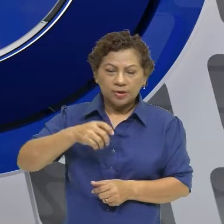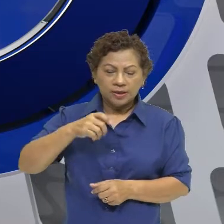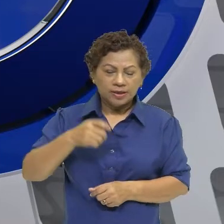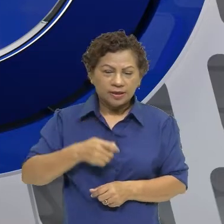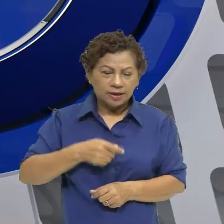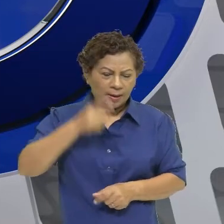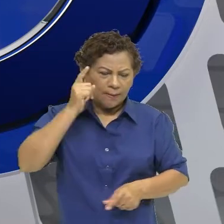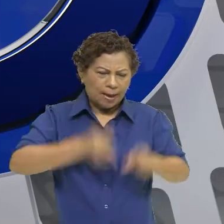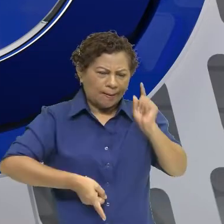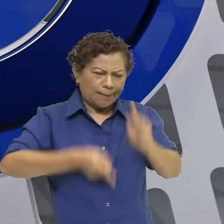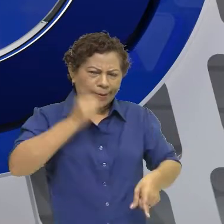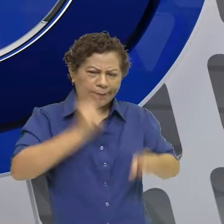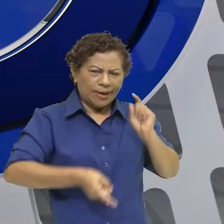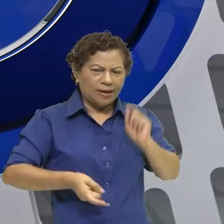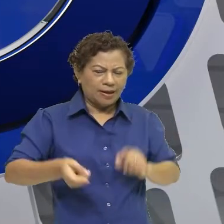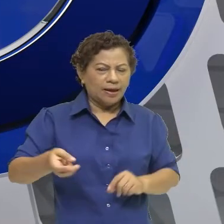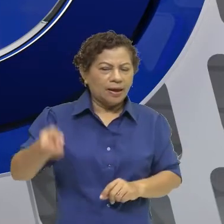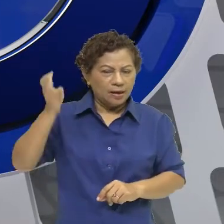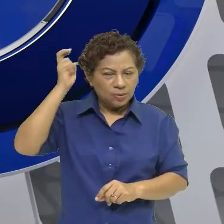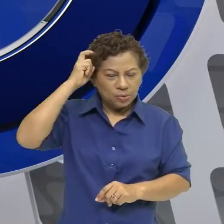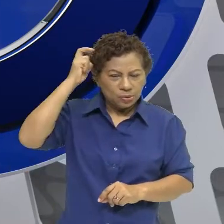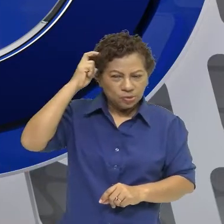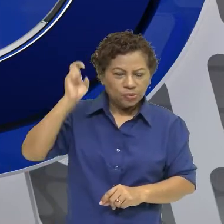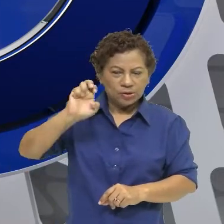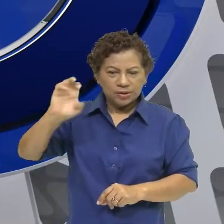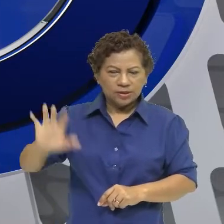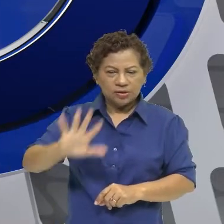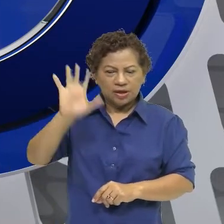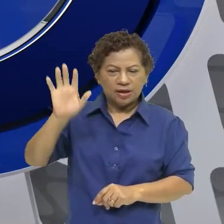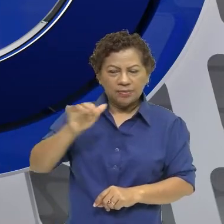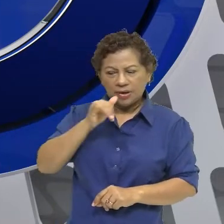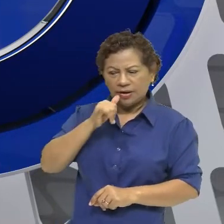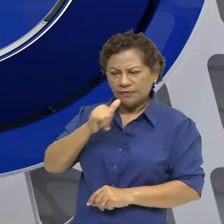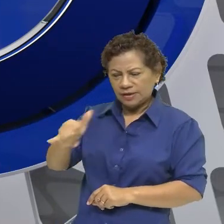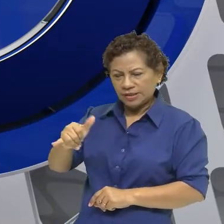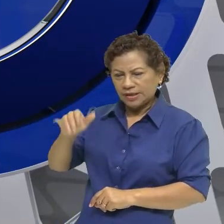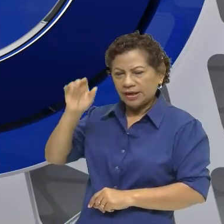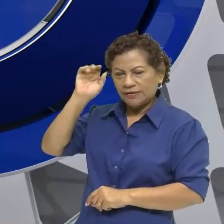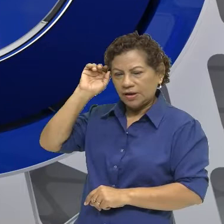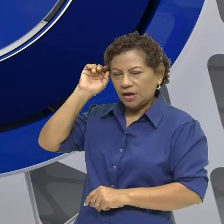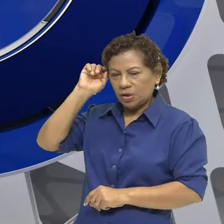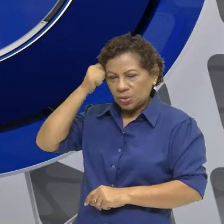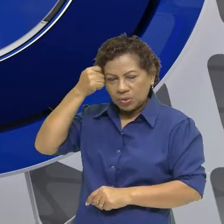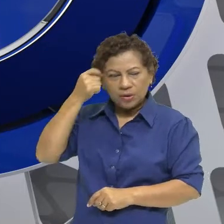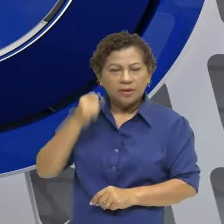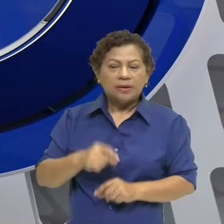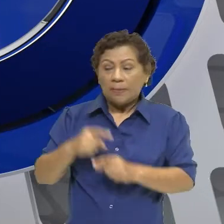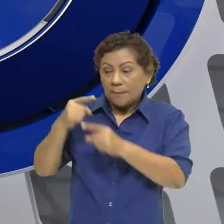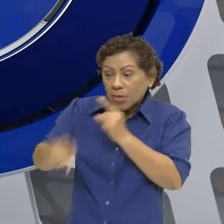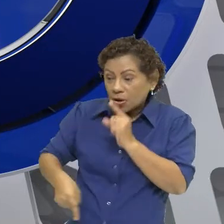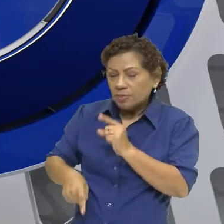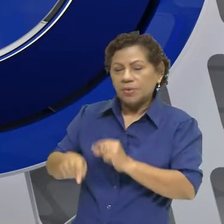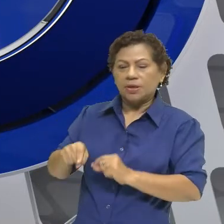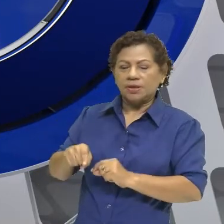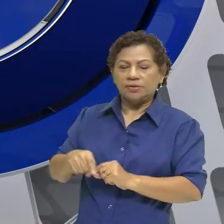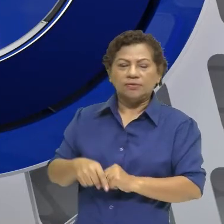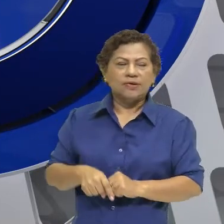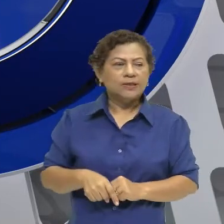fizeram? Falavam para os africanos, não podem, vocês não podem manifestar nenhum elemento cultural de vocês